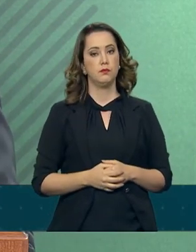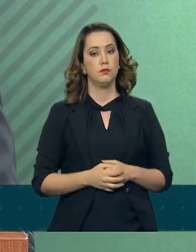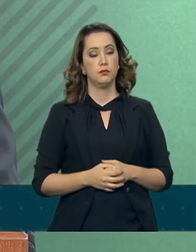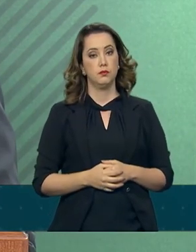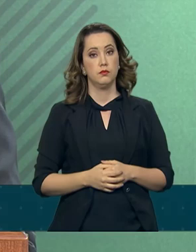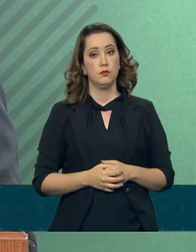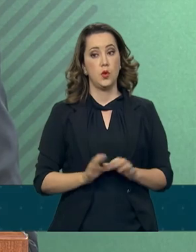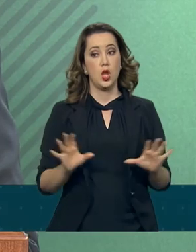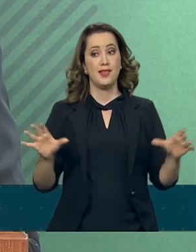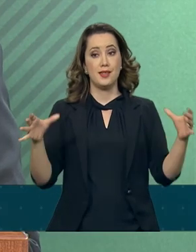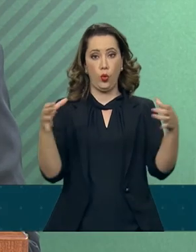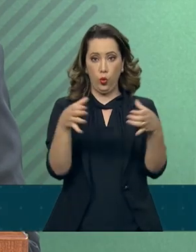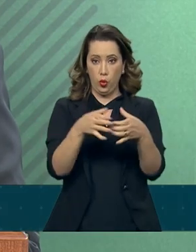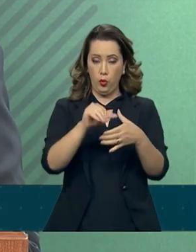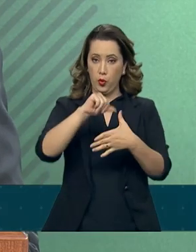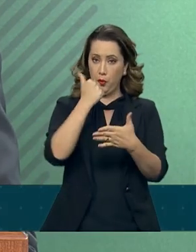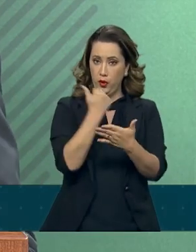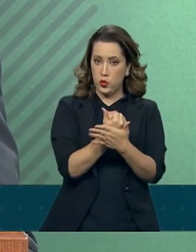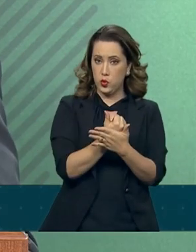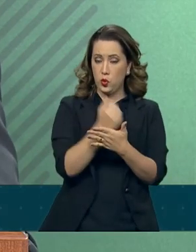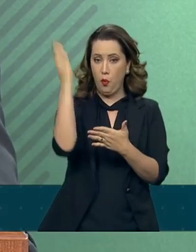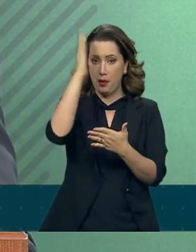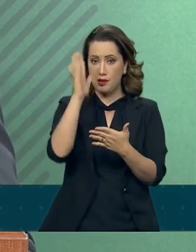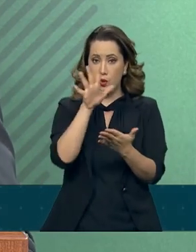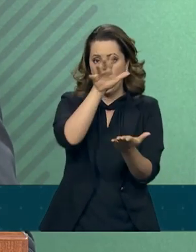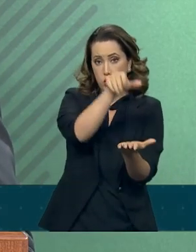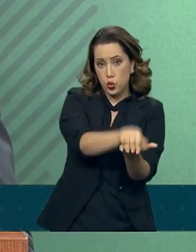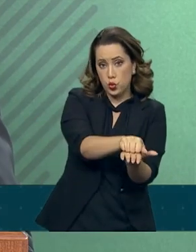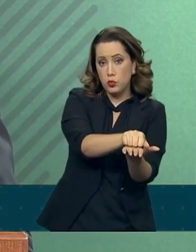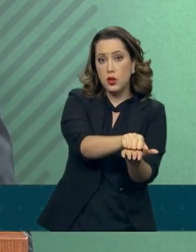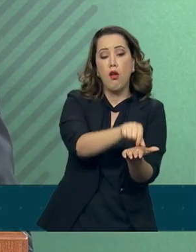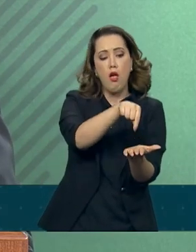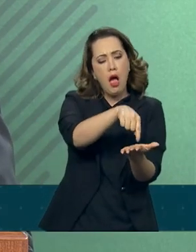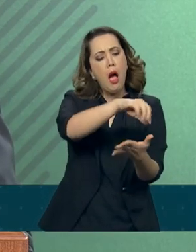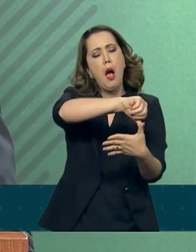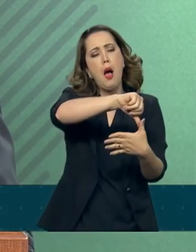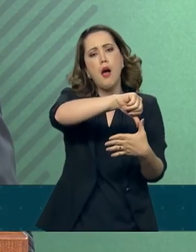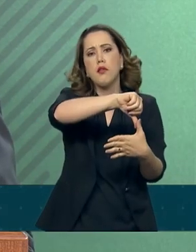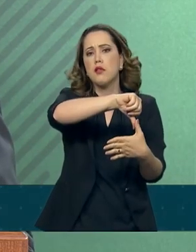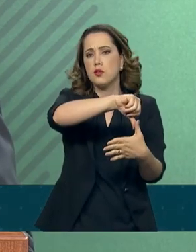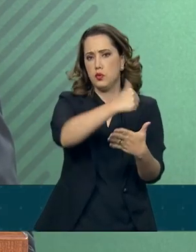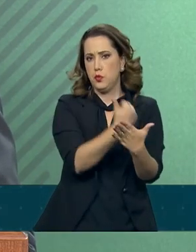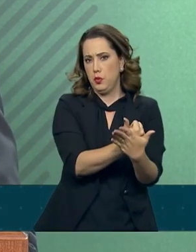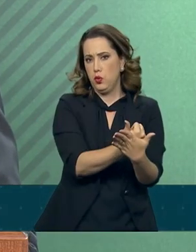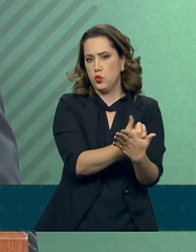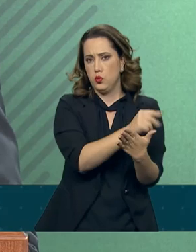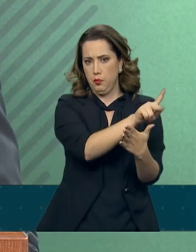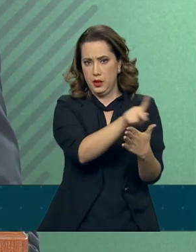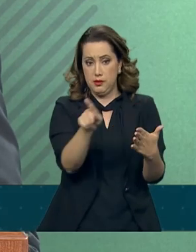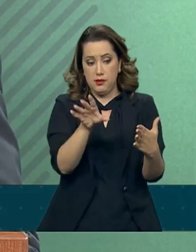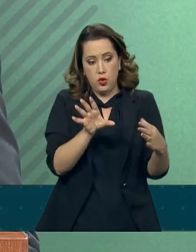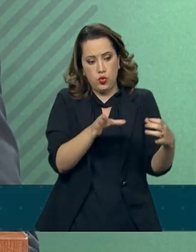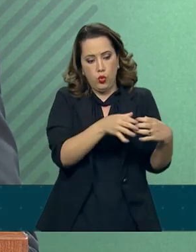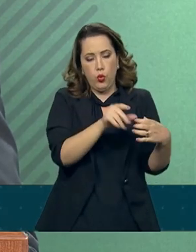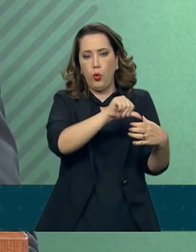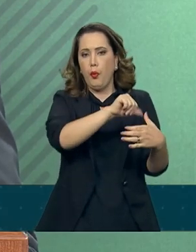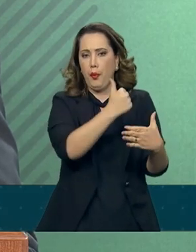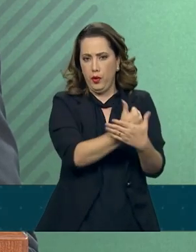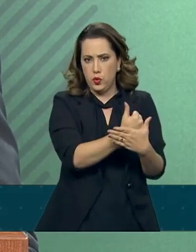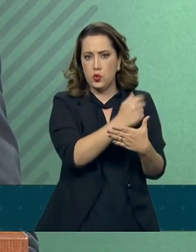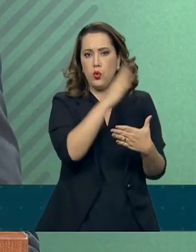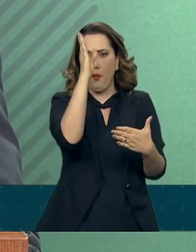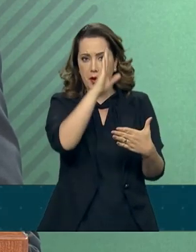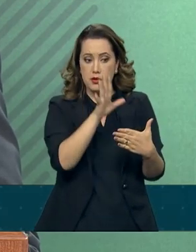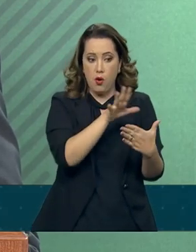nesta cúpula o brasil assumirá a presidência pro tempore do mercosul as reuniões buscaram o